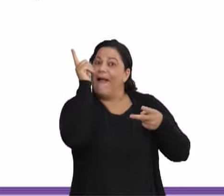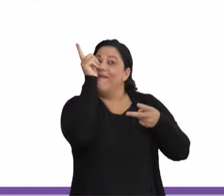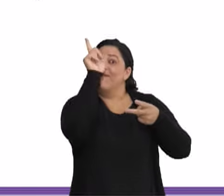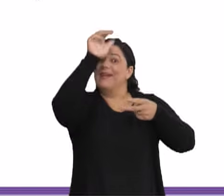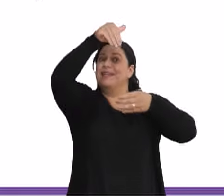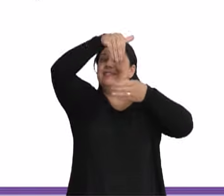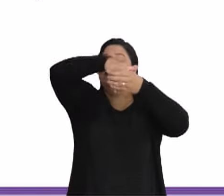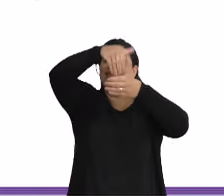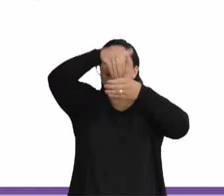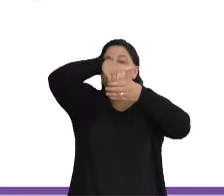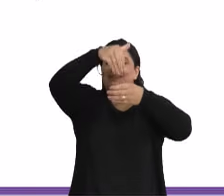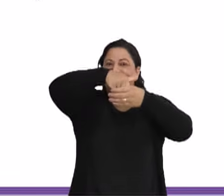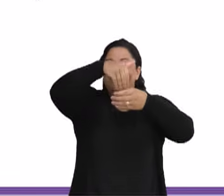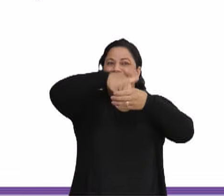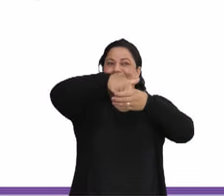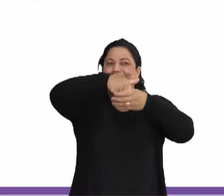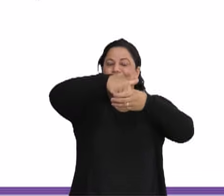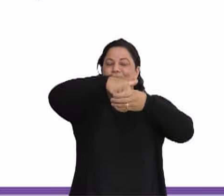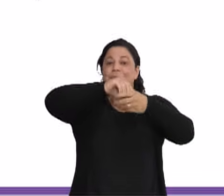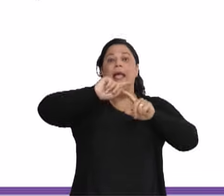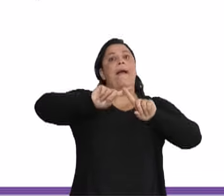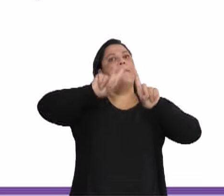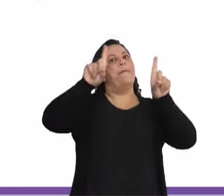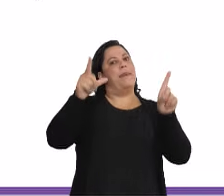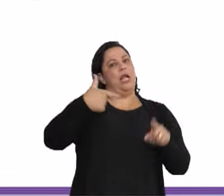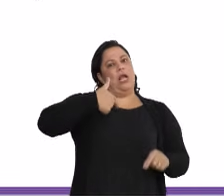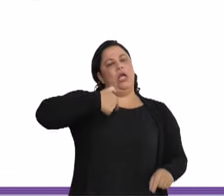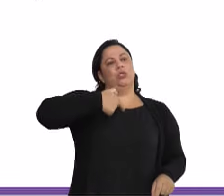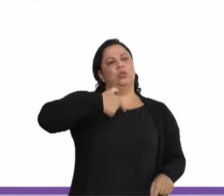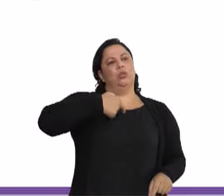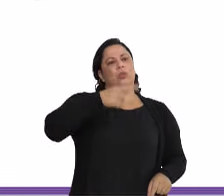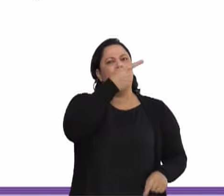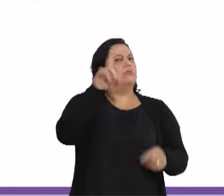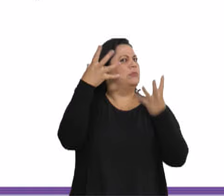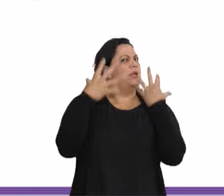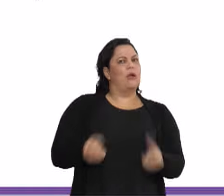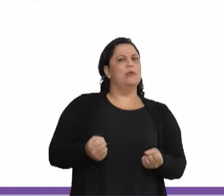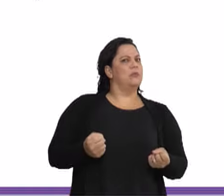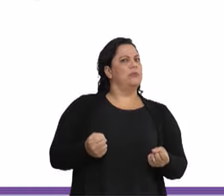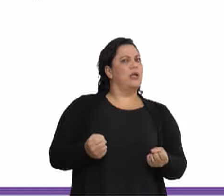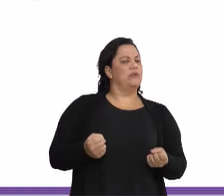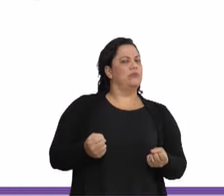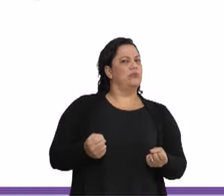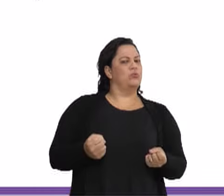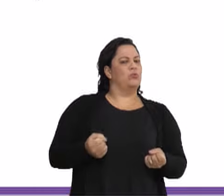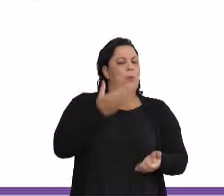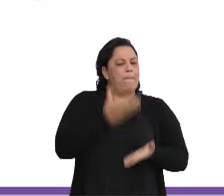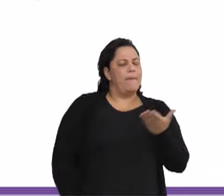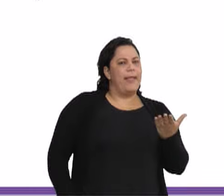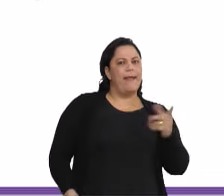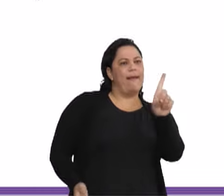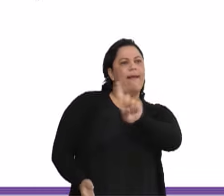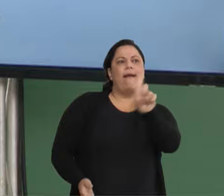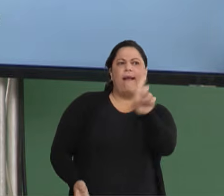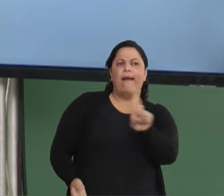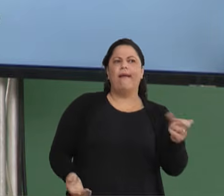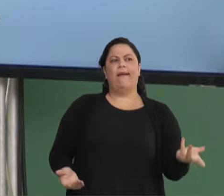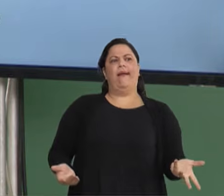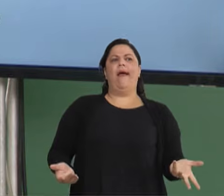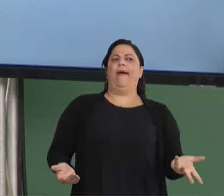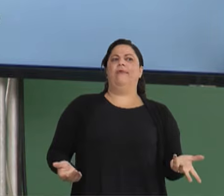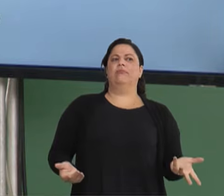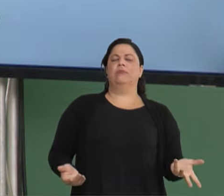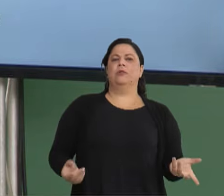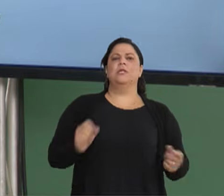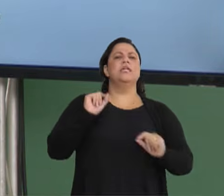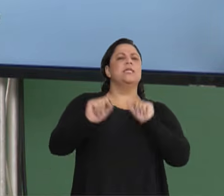um golpe porque não aceitou o resultado da eleição em que o Júlio Prestes venceu. E ainda, o governo